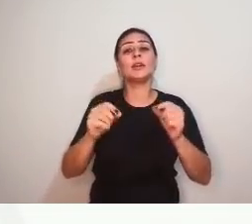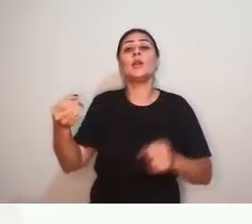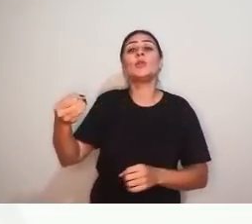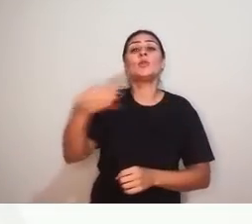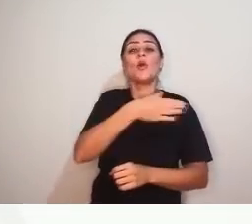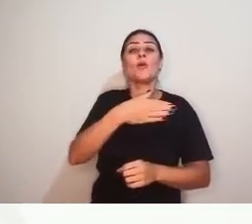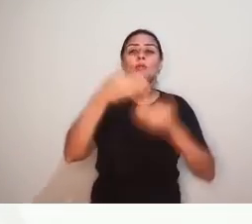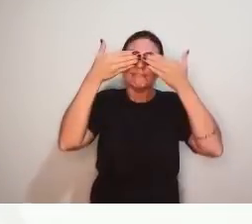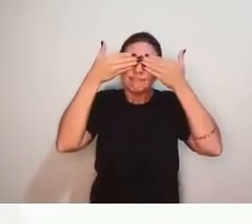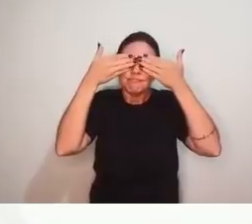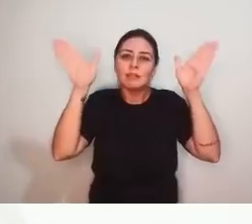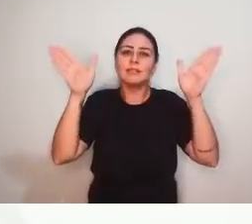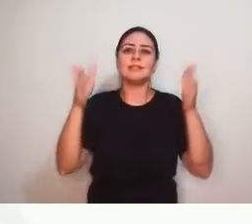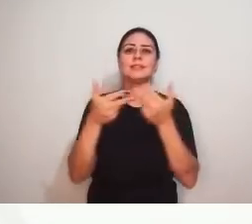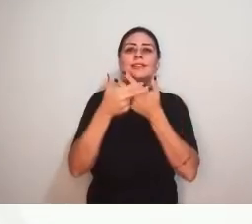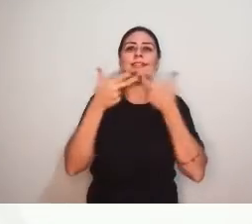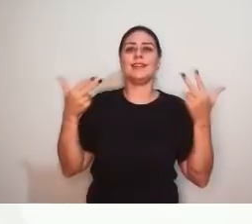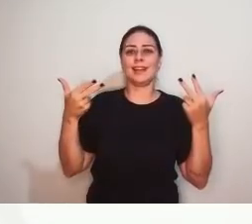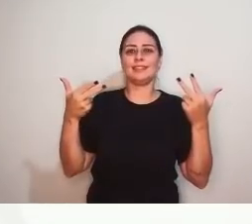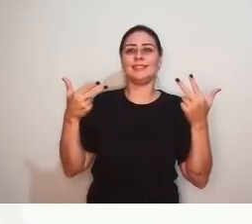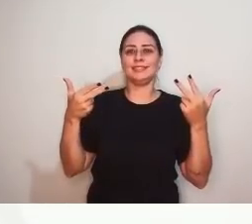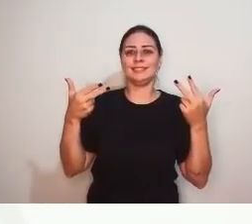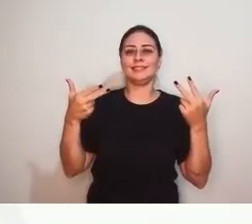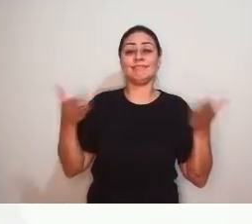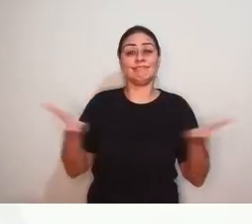compartilhar de uma nova forma de olhar para essa realidade.